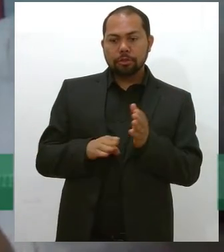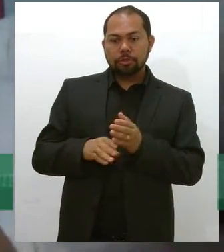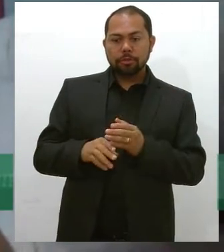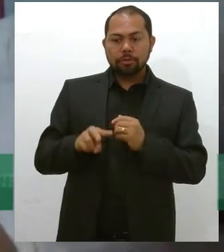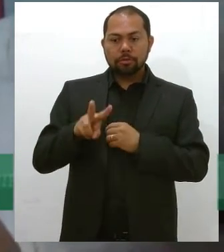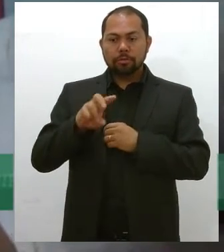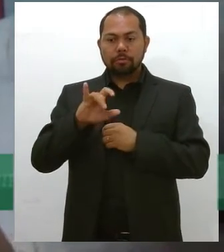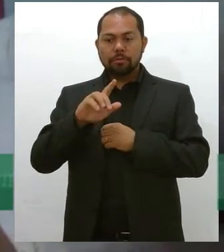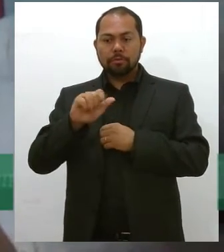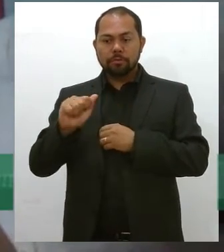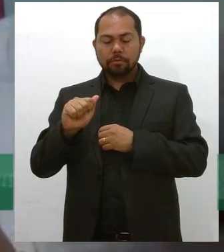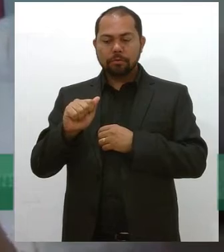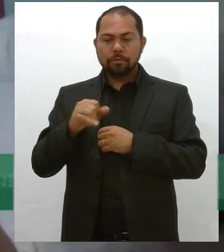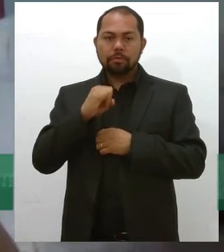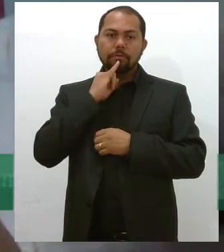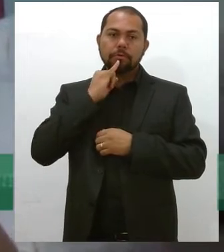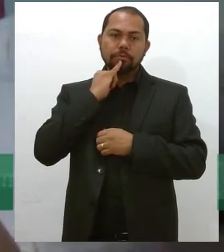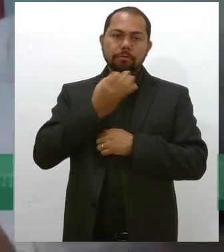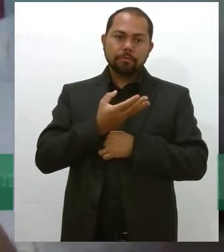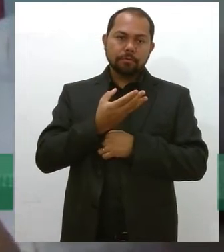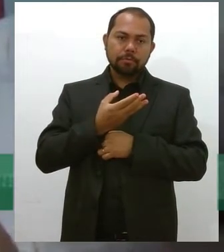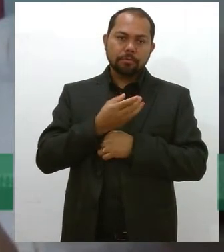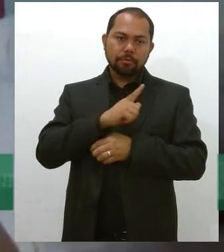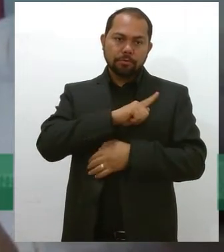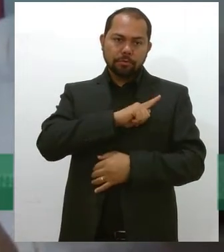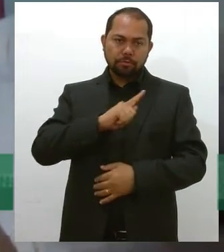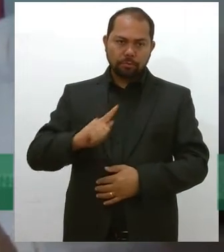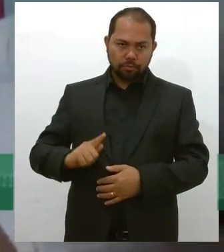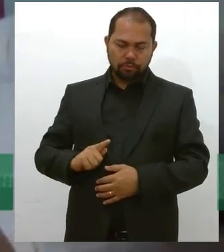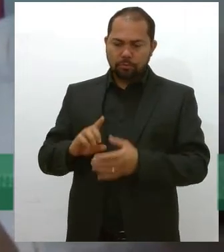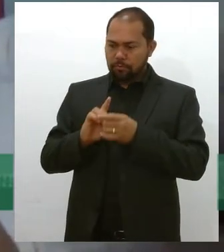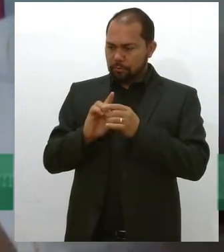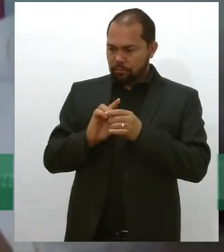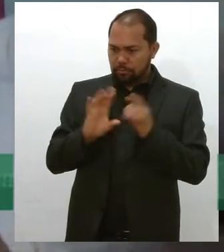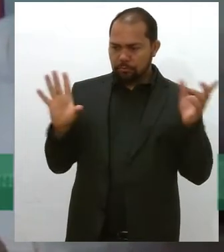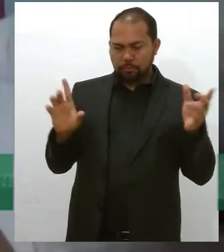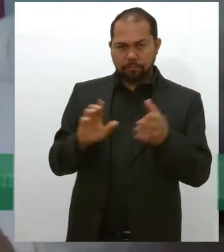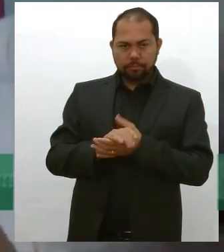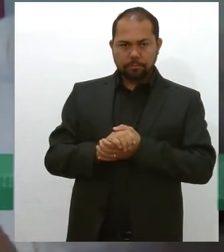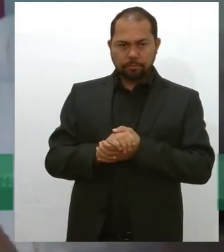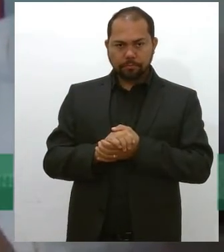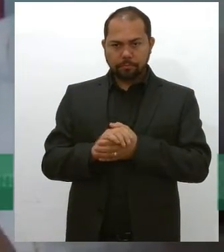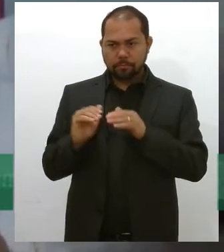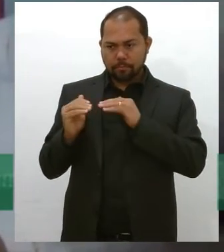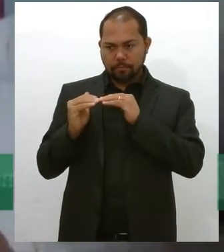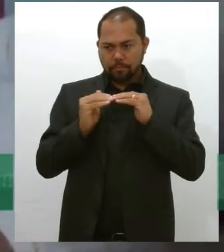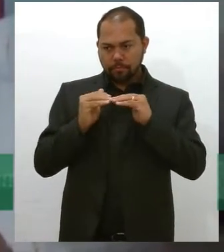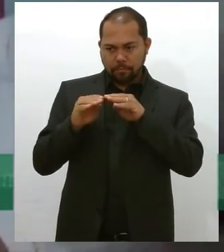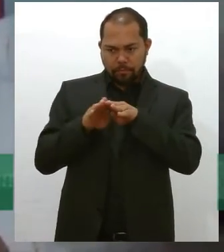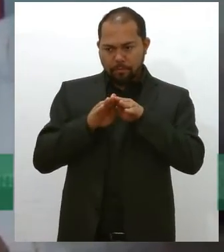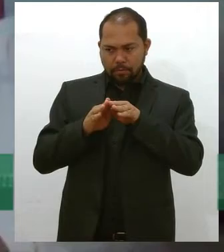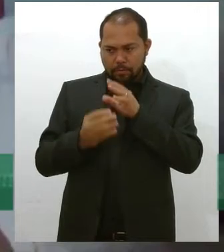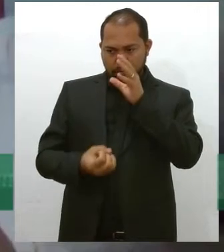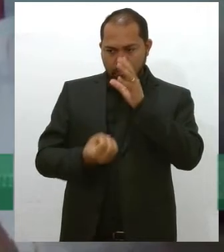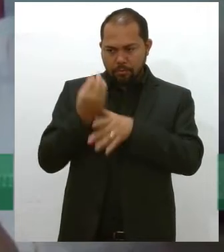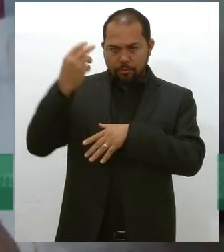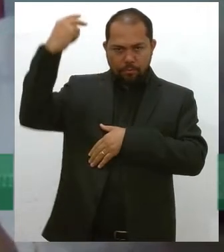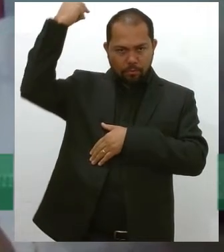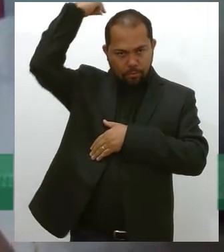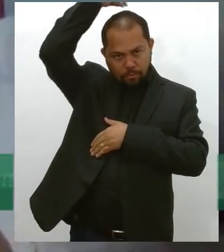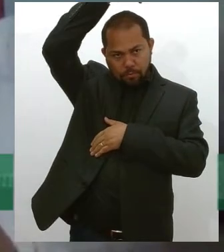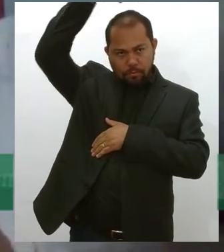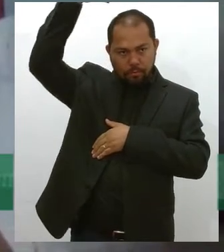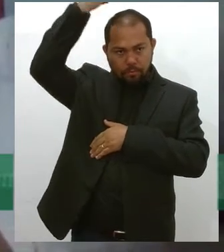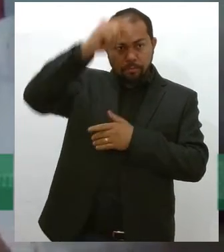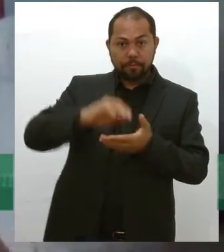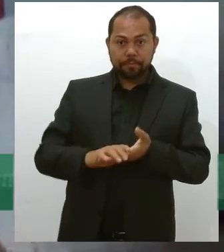autônomo, desse governo que se formou, que era alinhado aos baianos, que se formou lá em São Cristóvão, que foi o Pedro Vieira de Mello e todo